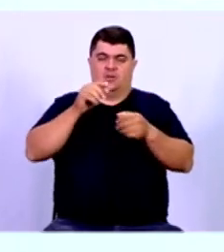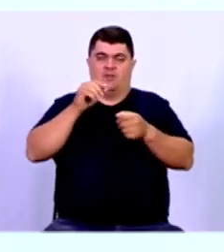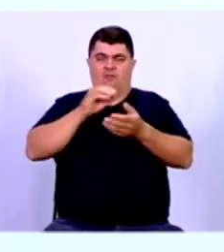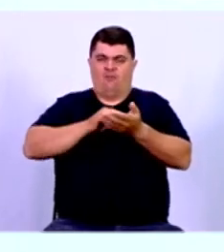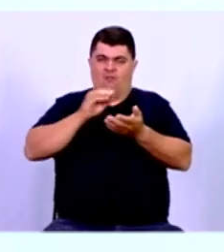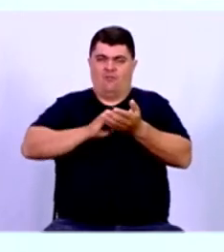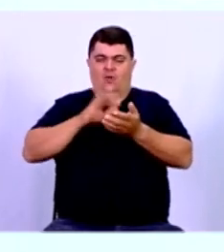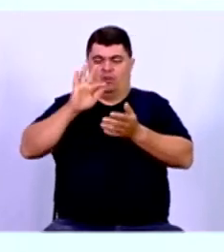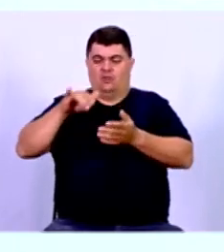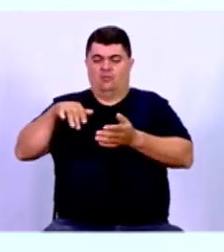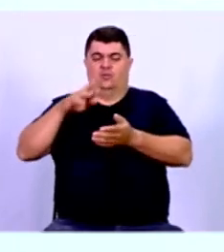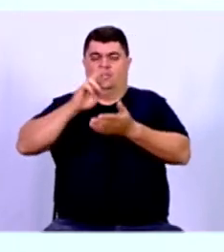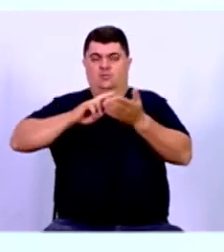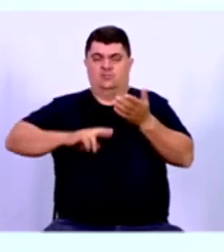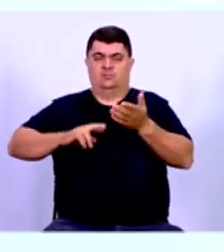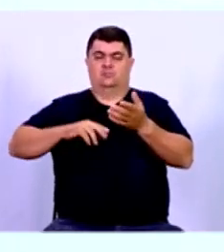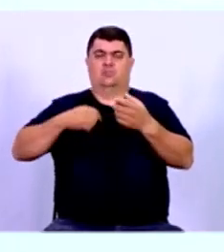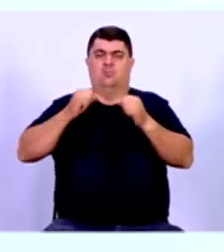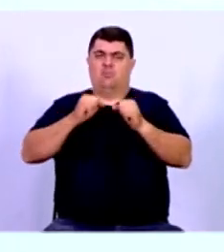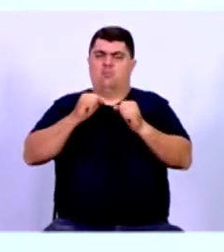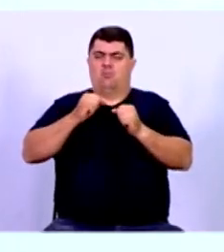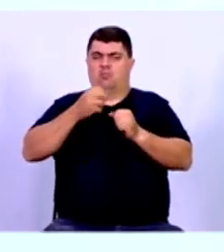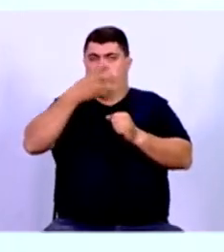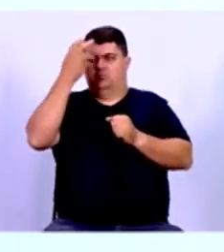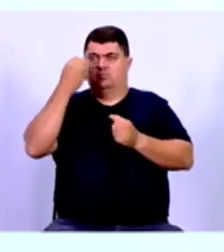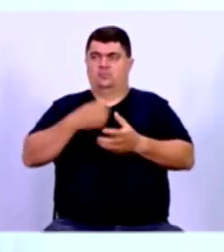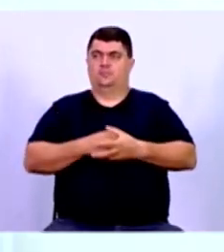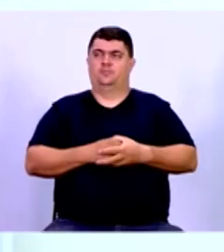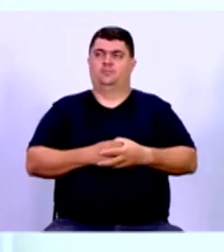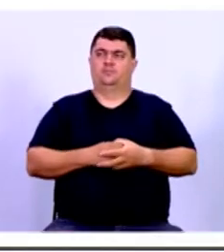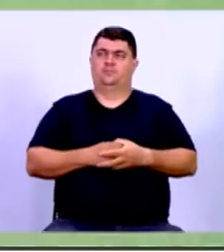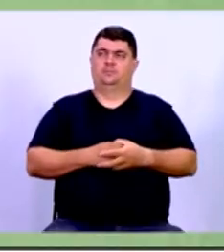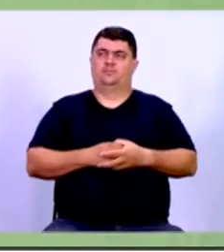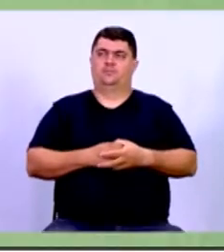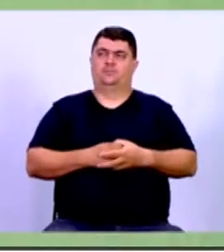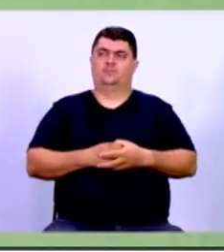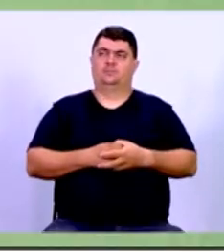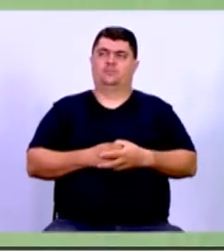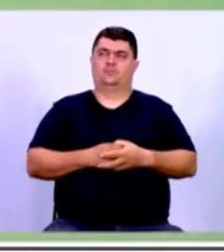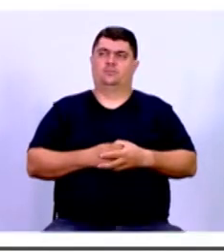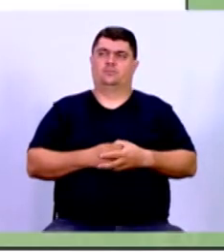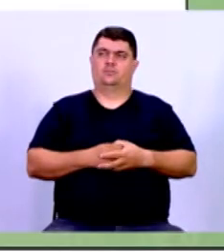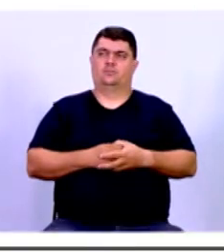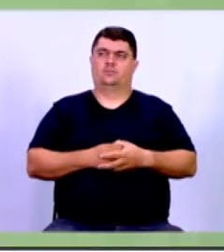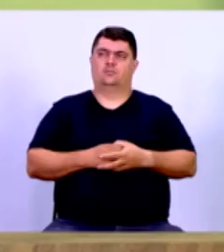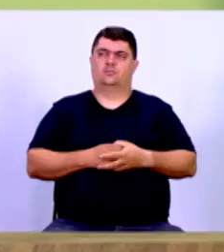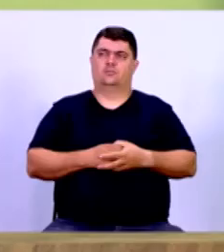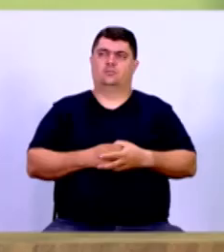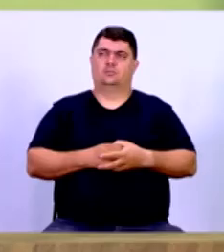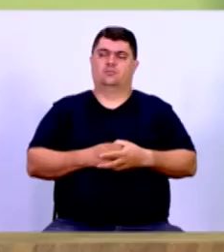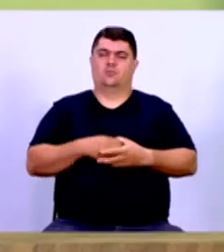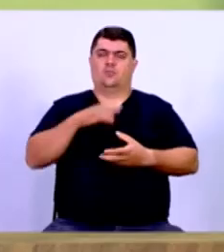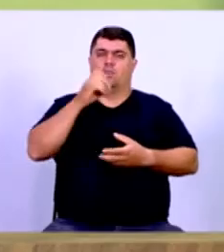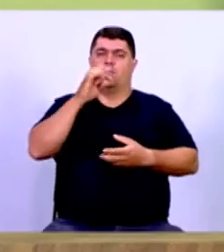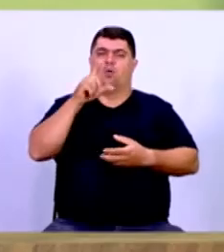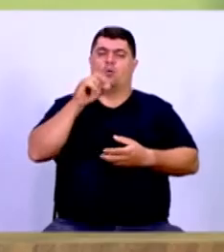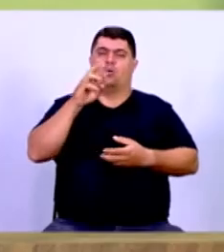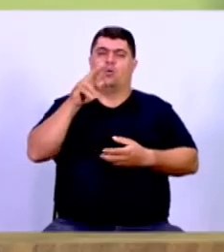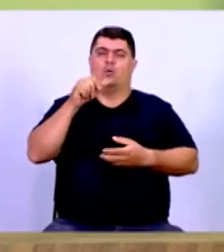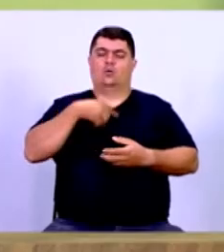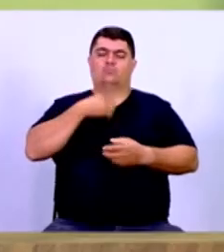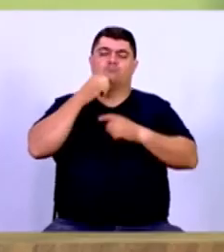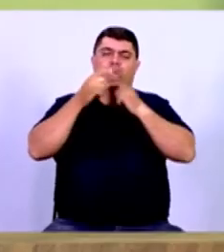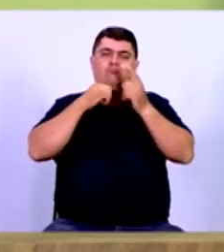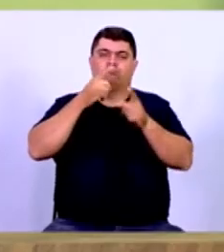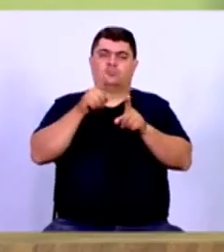vai ficar comprometido e você pode não lograr a aprovação. Professora, o Polo de Colorado ainda tem dúvida. Eles perguntam